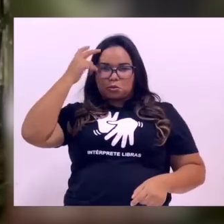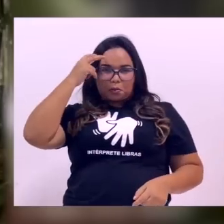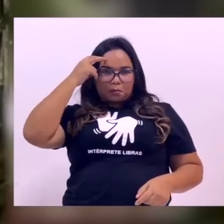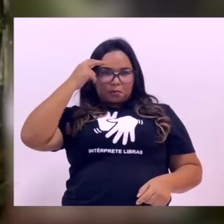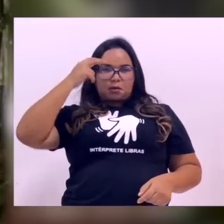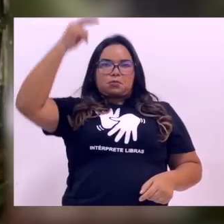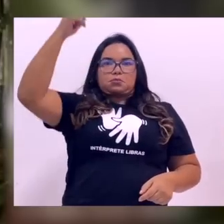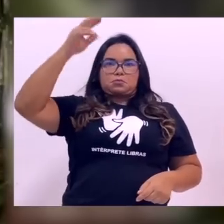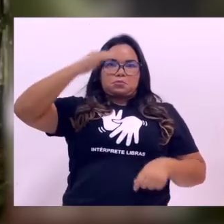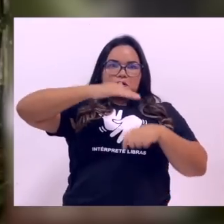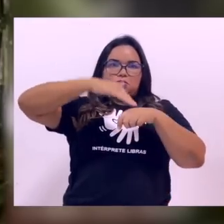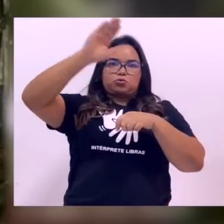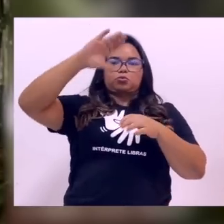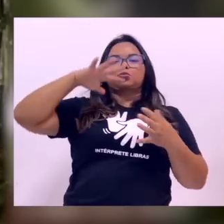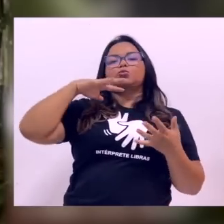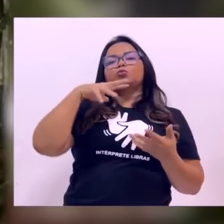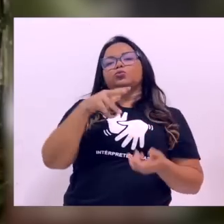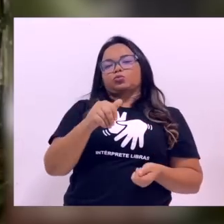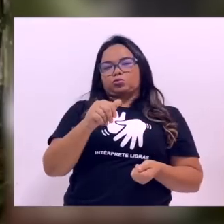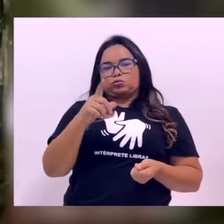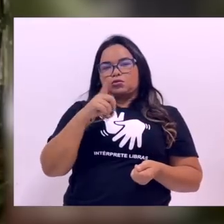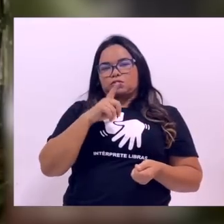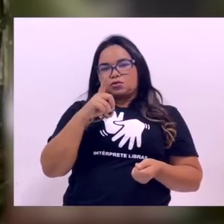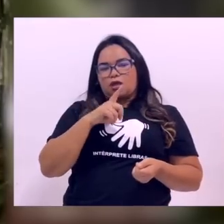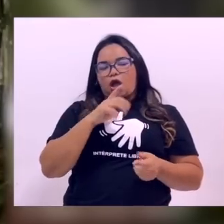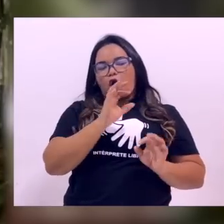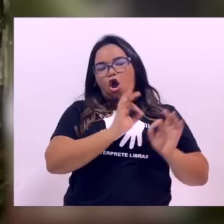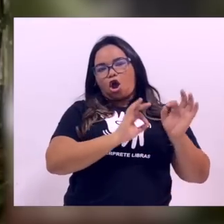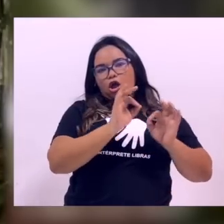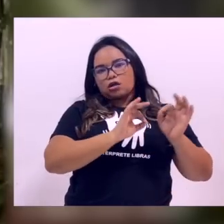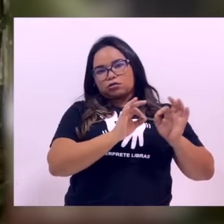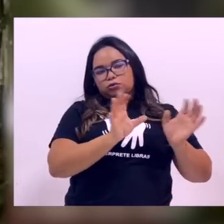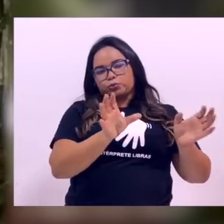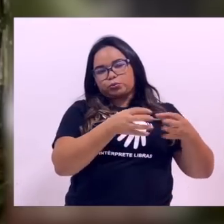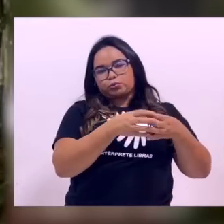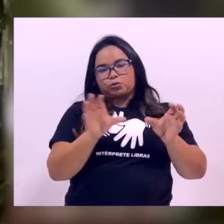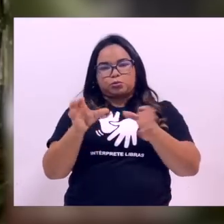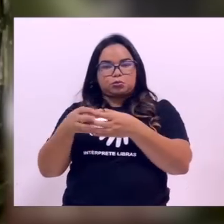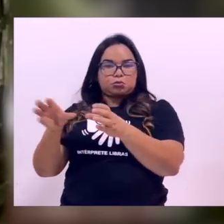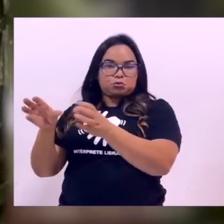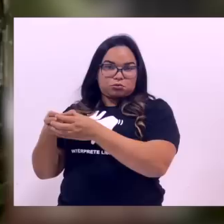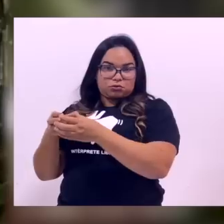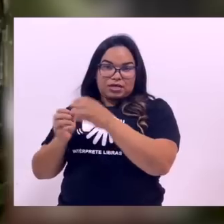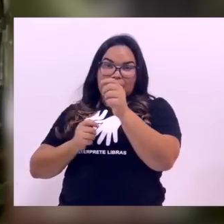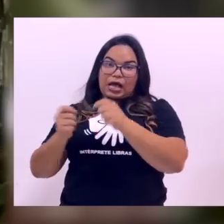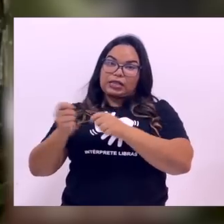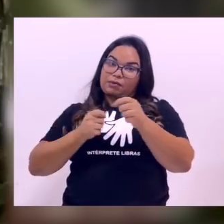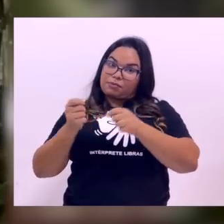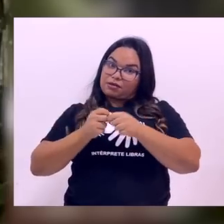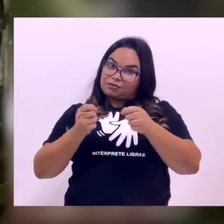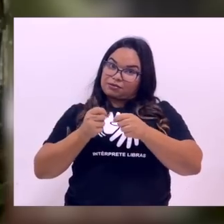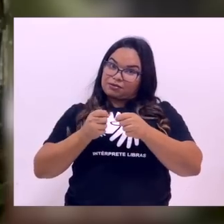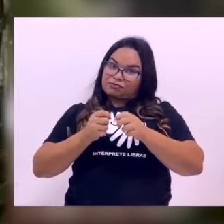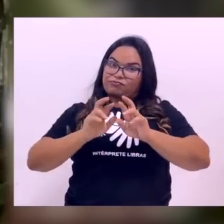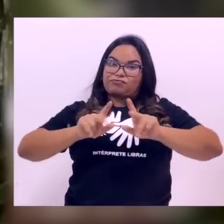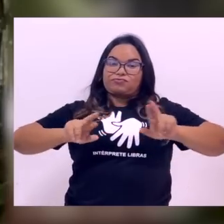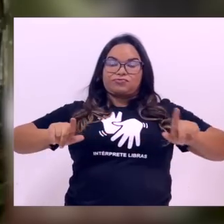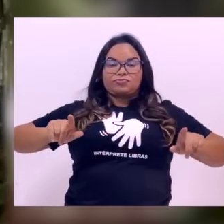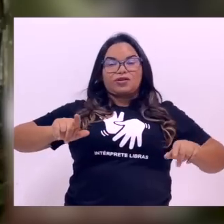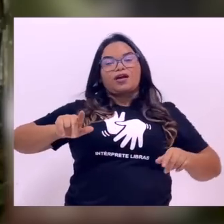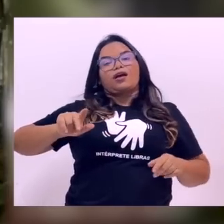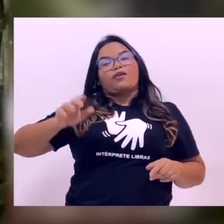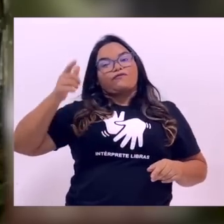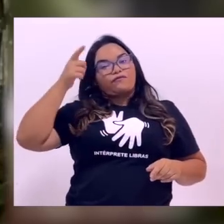as pessoas mais cultas do mundo, em determinadas ordens, que de fato administram muitas das